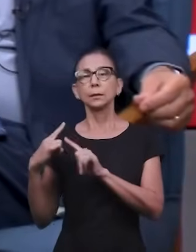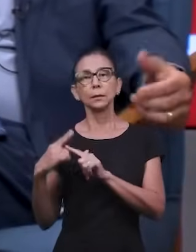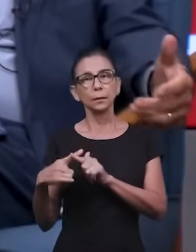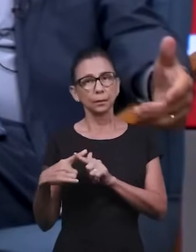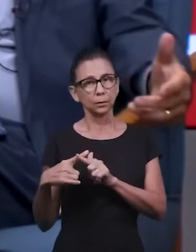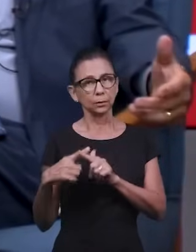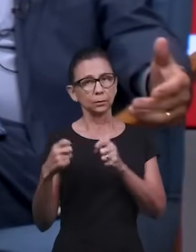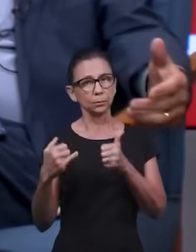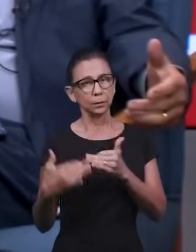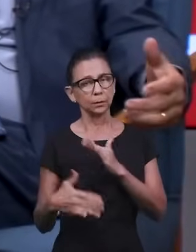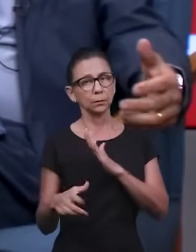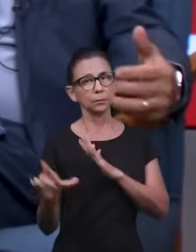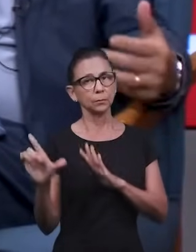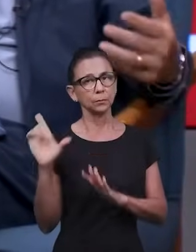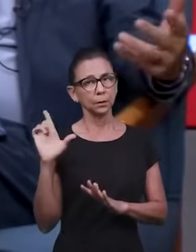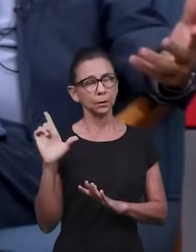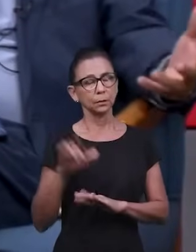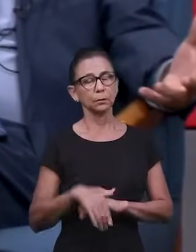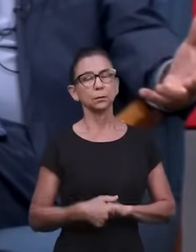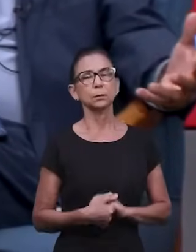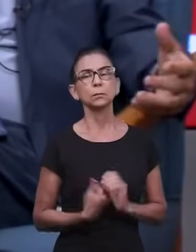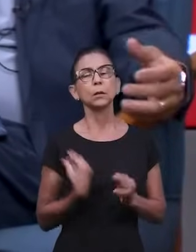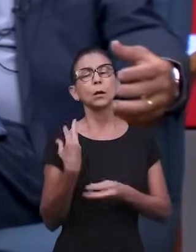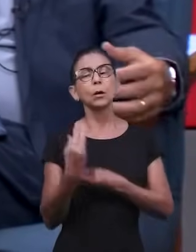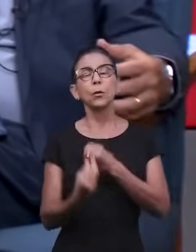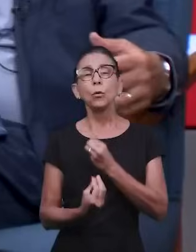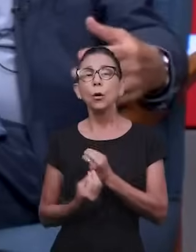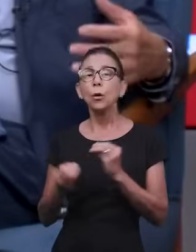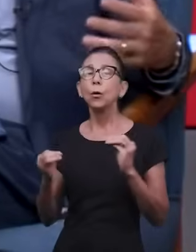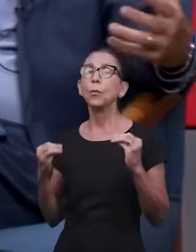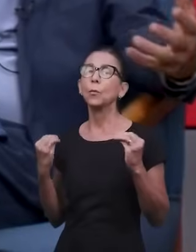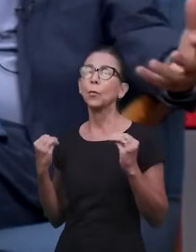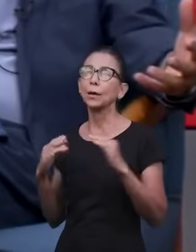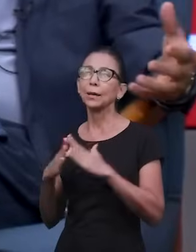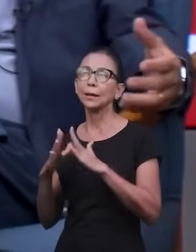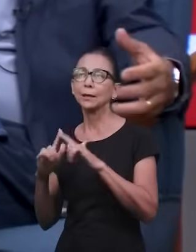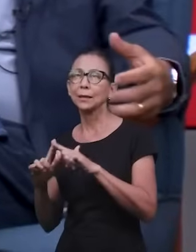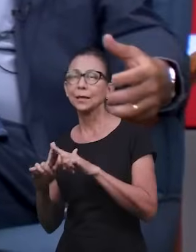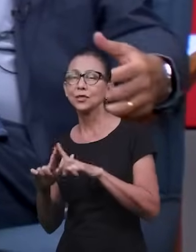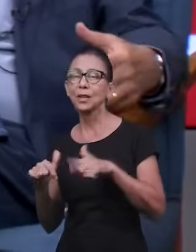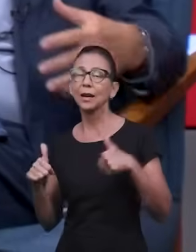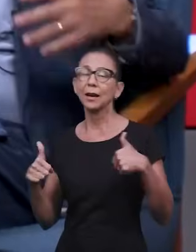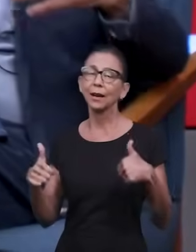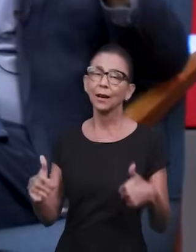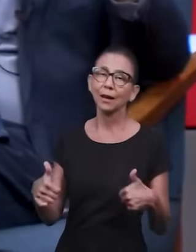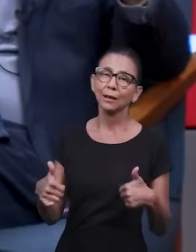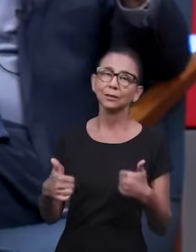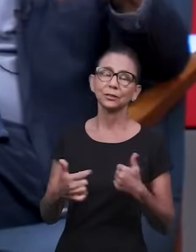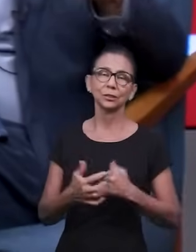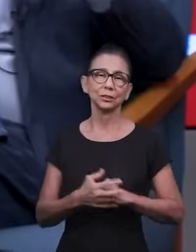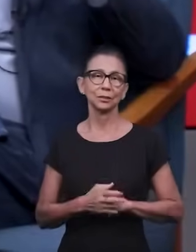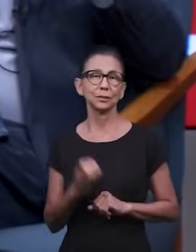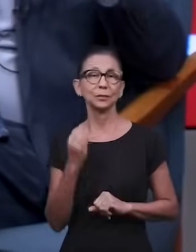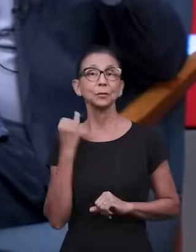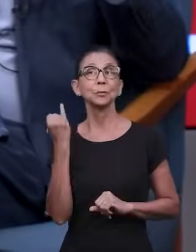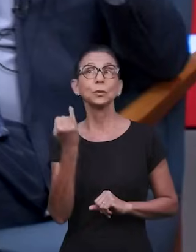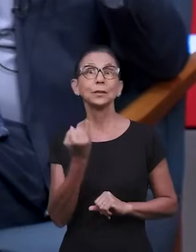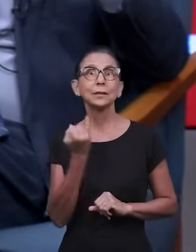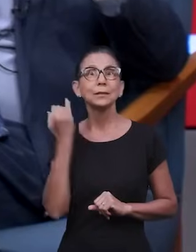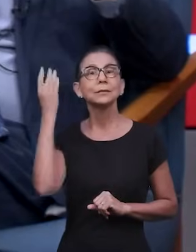últimos programas como a igreja funciona De que forma a igreja funciona a importância